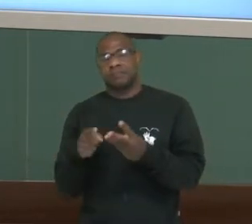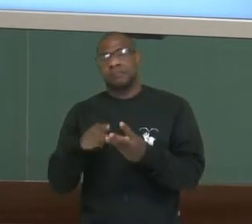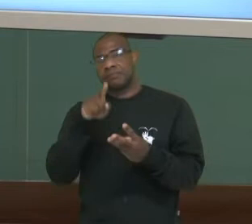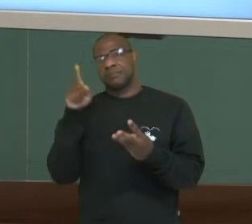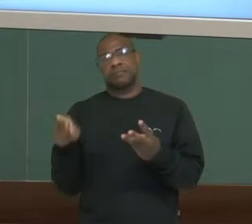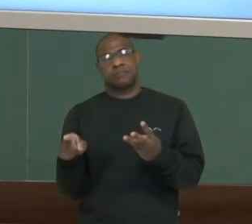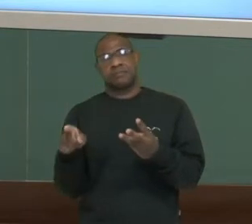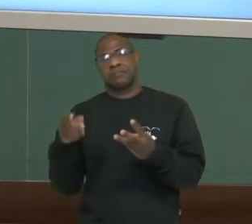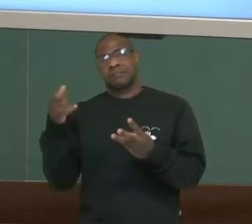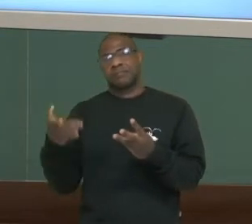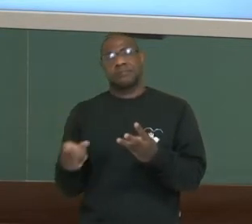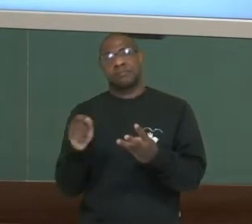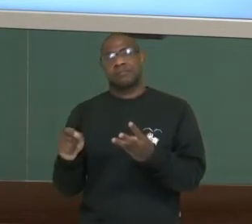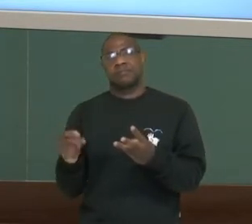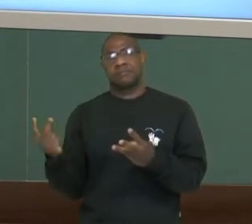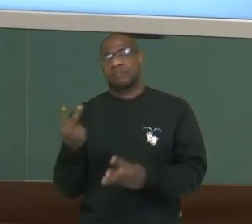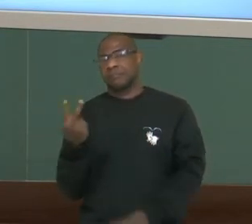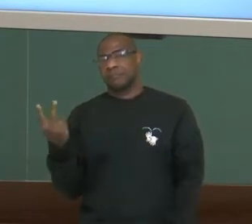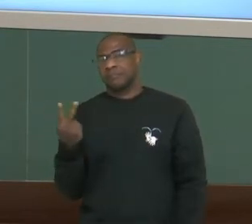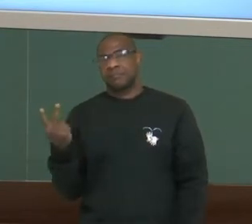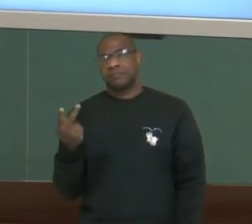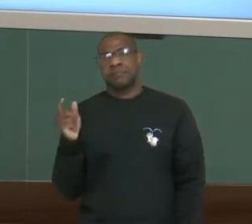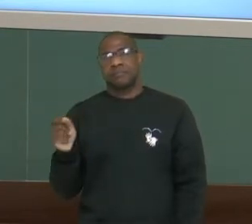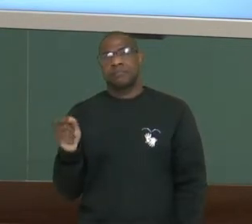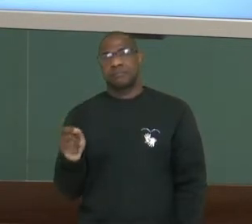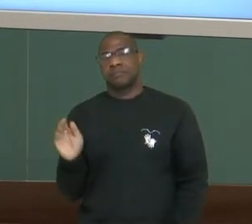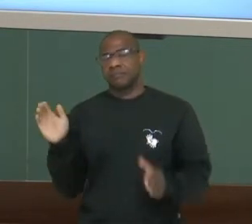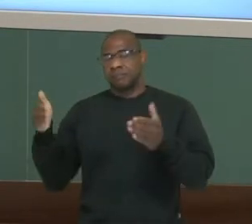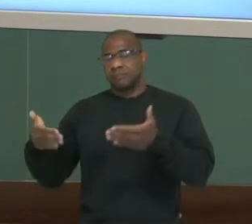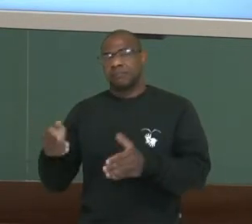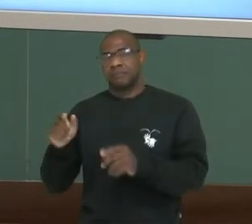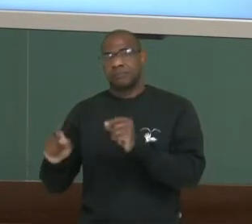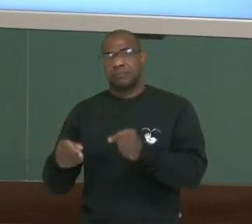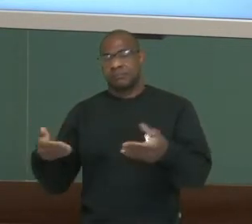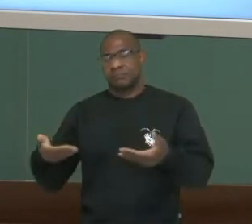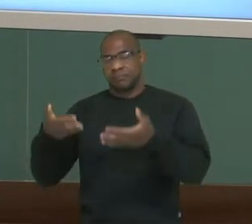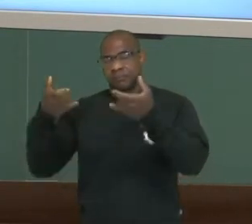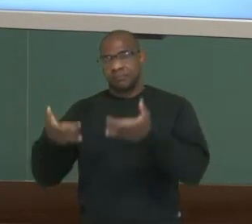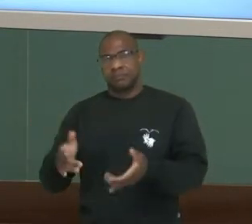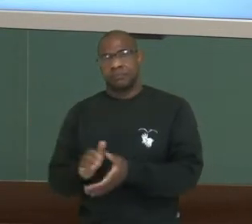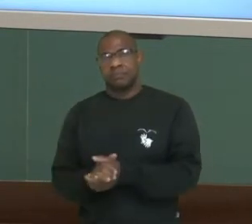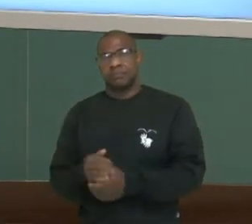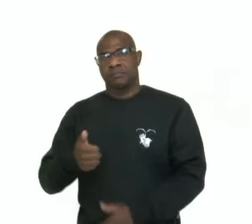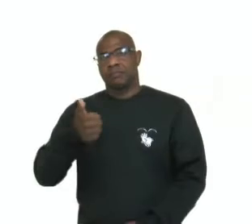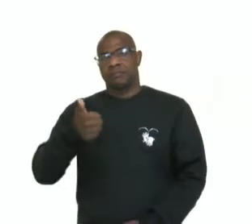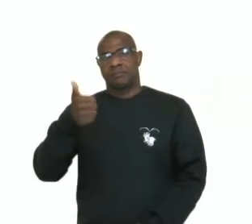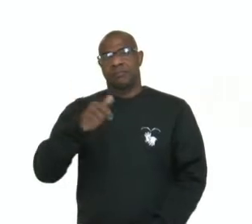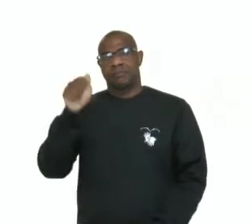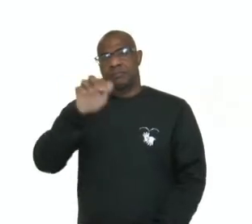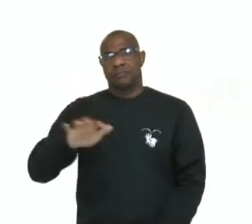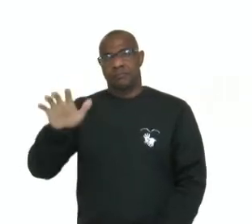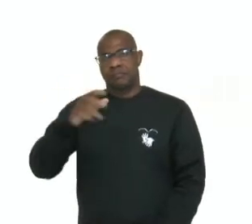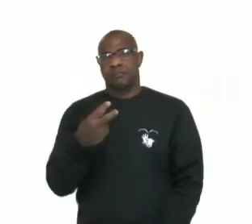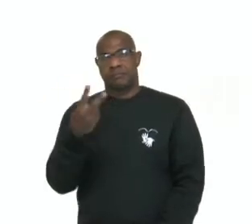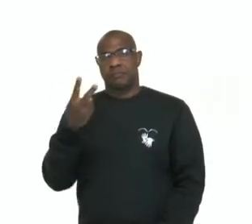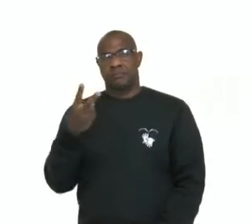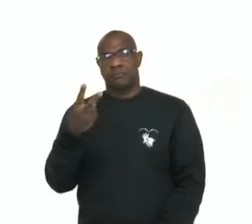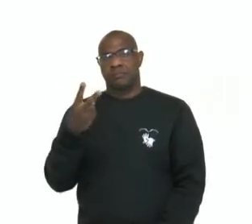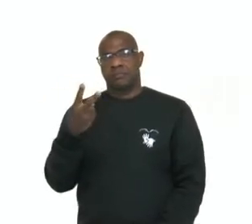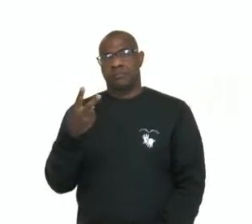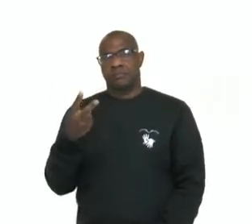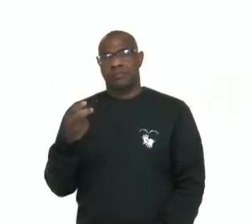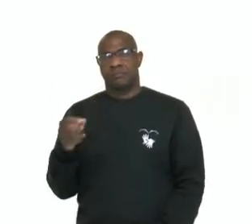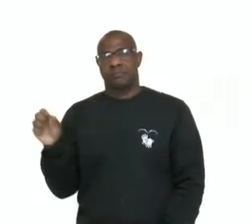vamos falar dessas outras duas aqui especificamente no vídeo de hoje. A primeira, nós temos duas retas, a